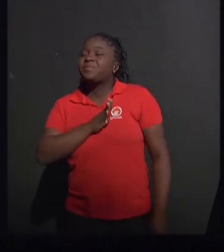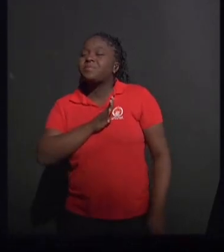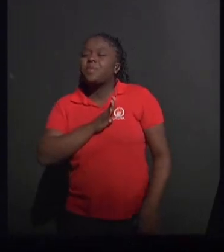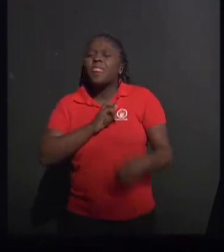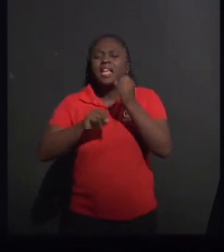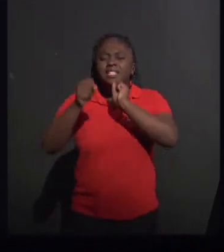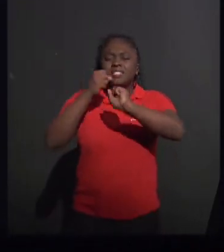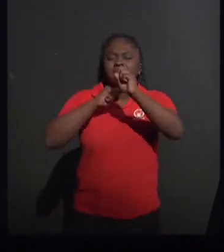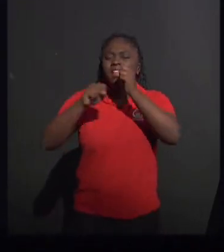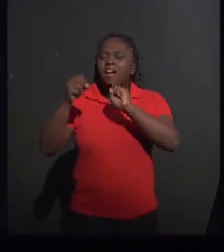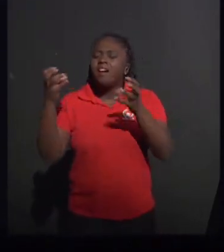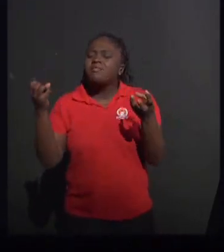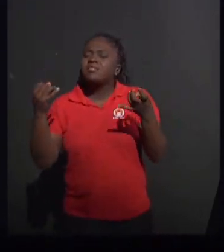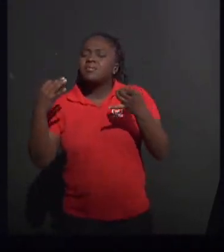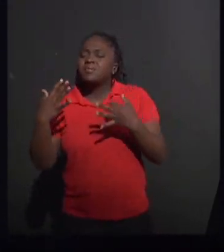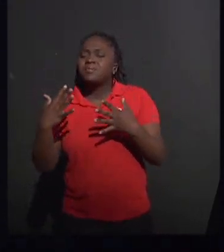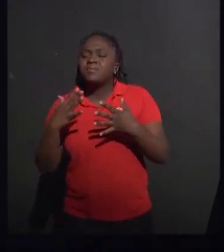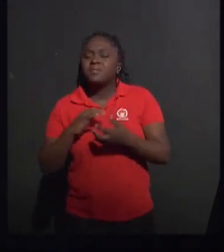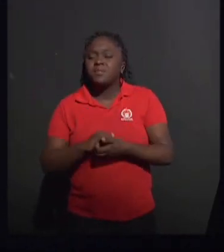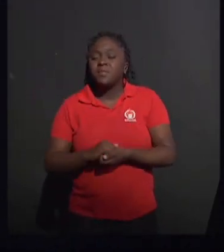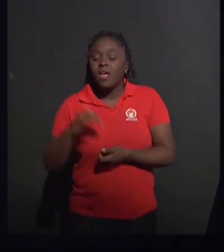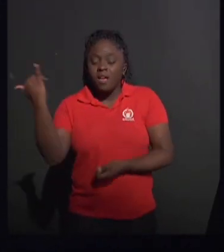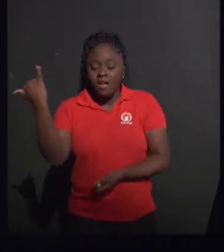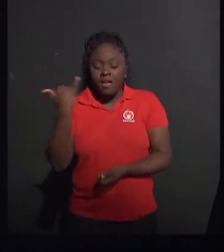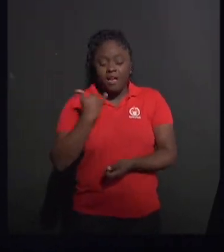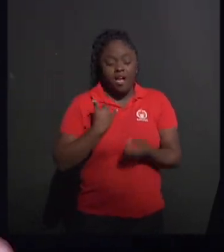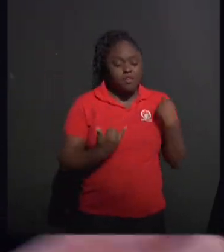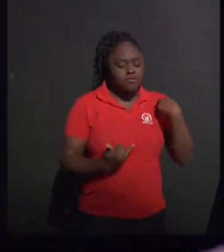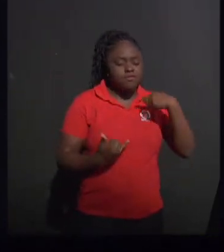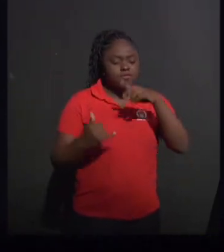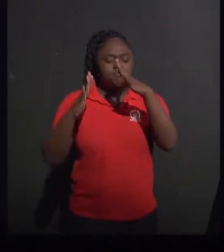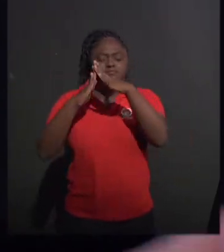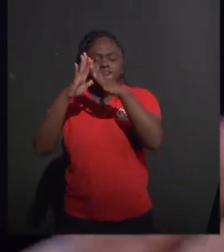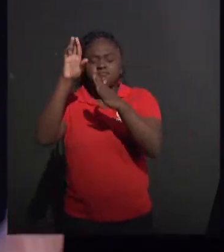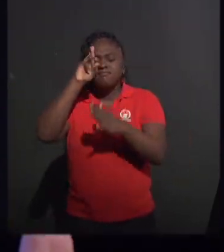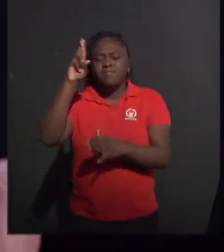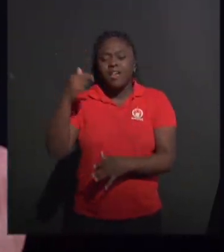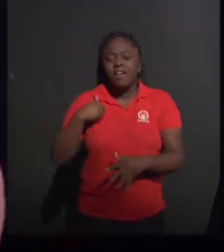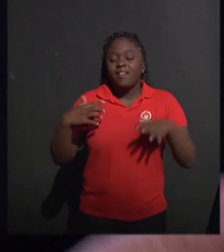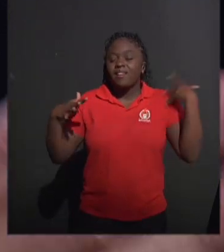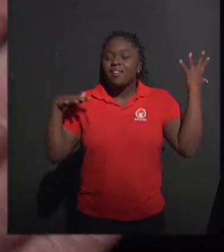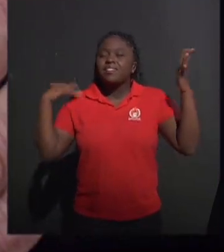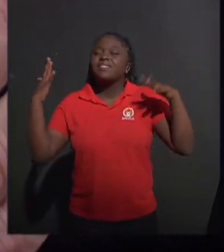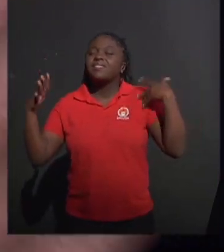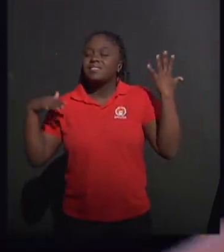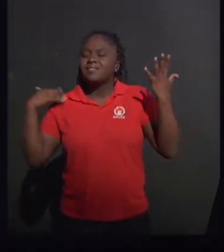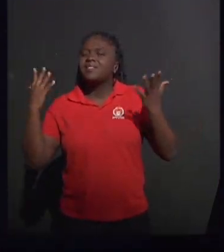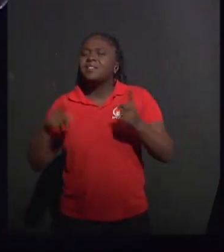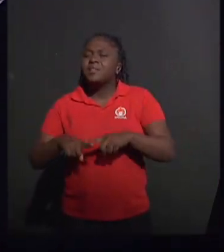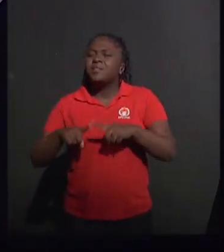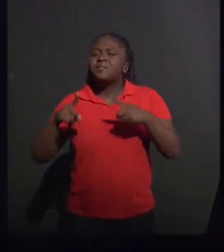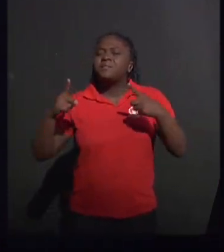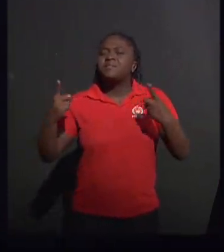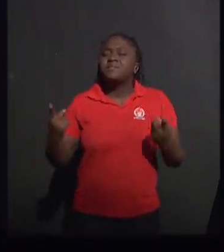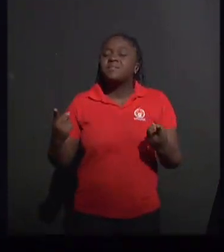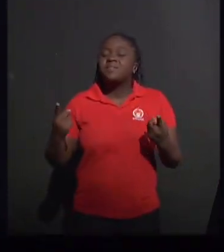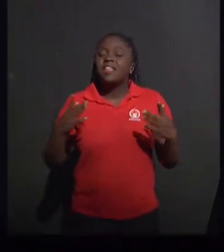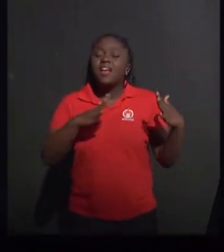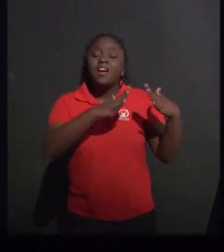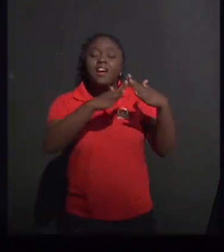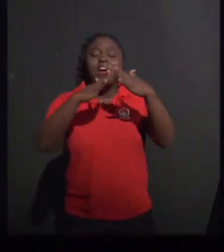disseram, vamos à casa do Senhor. Mas a casa do Senhor está na ilha, ao lado de cada